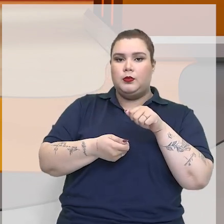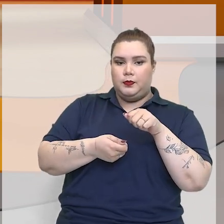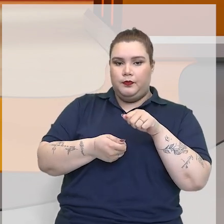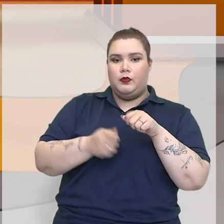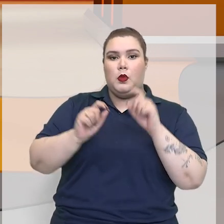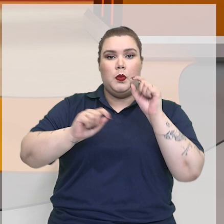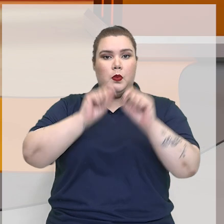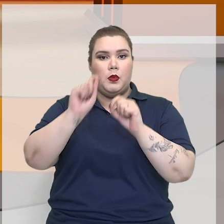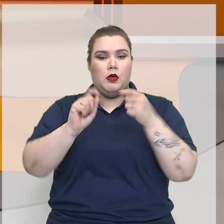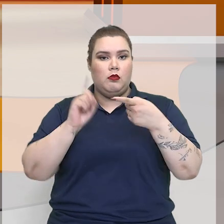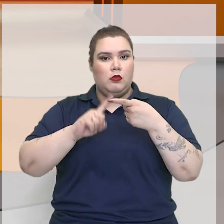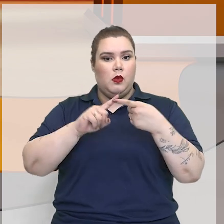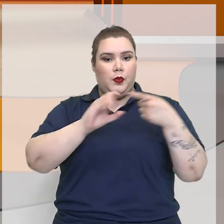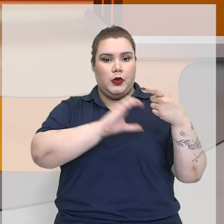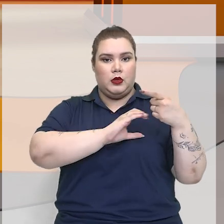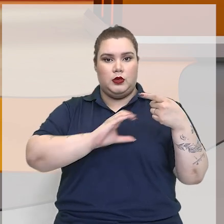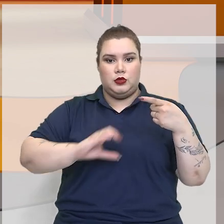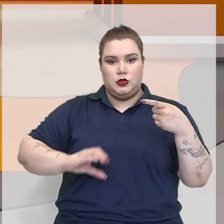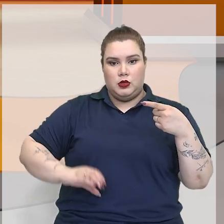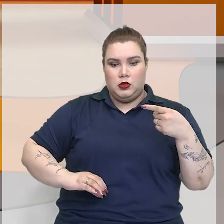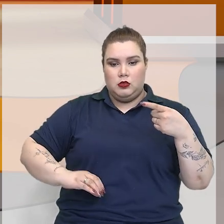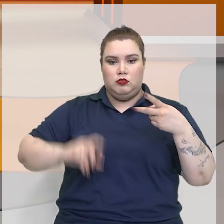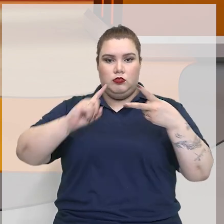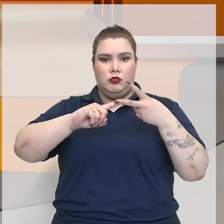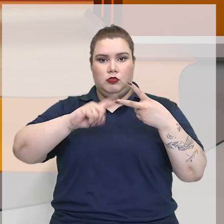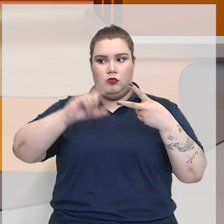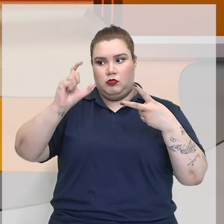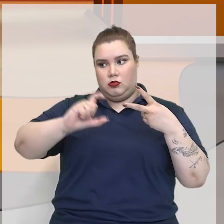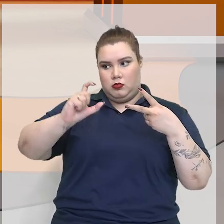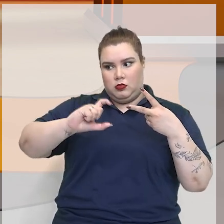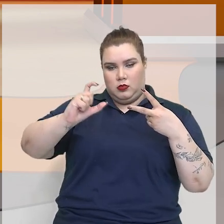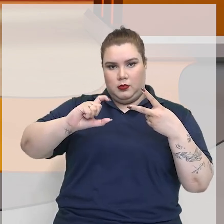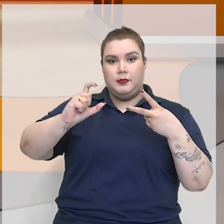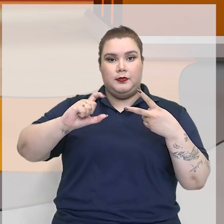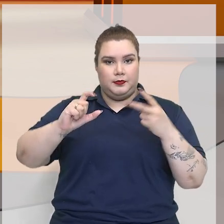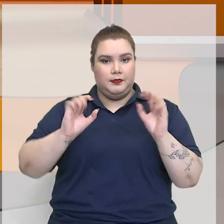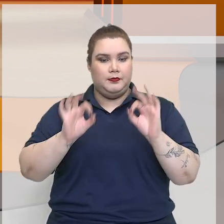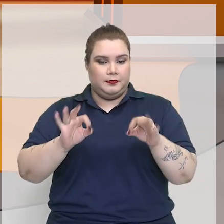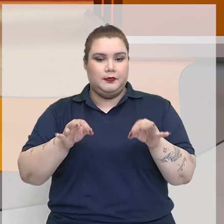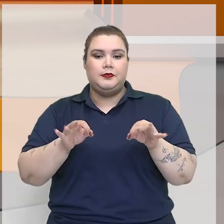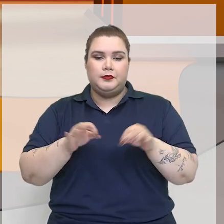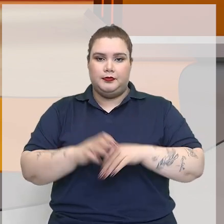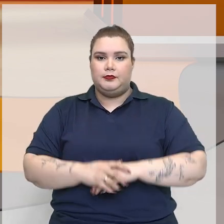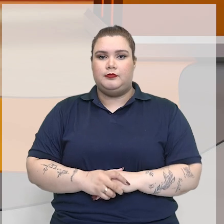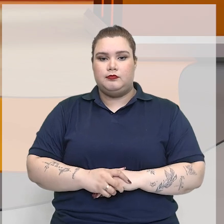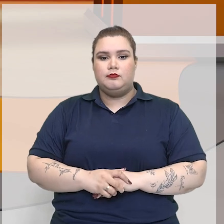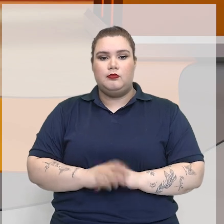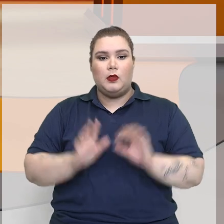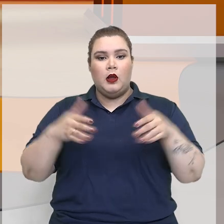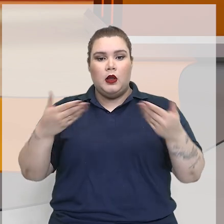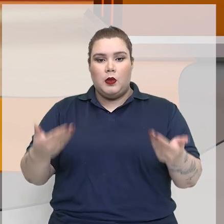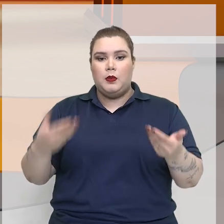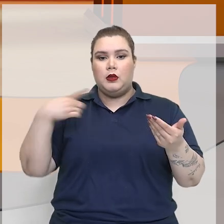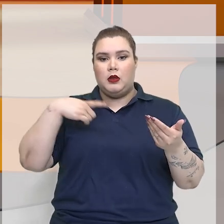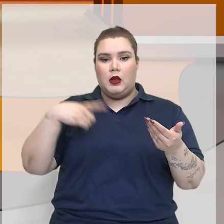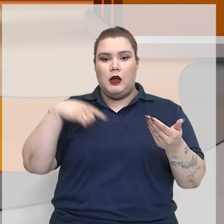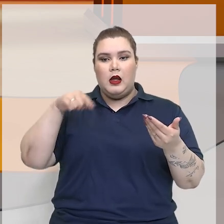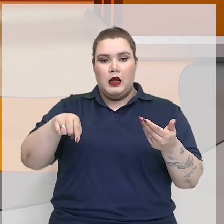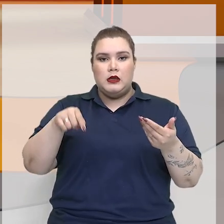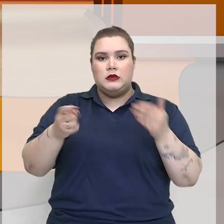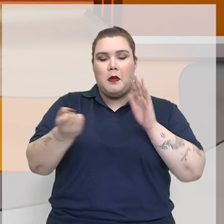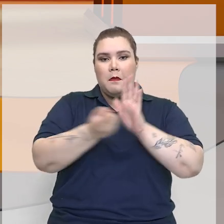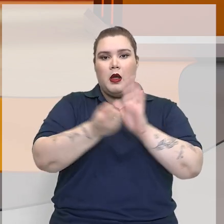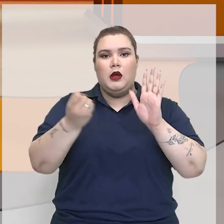que são o cristianismo e o islamismo. Então, estamos falando aí de uma